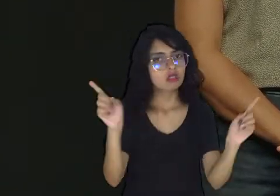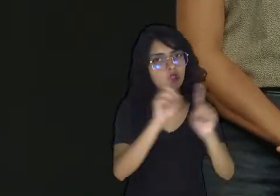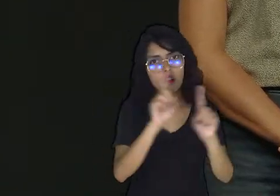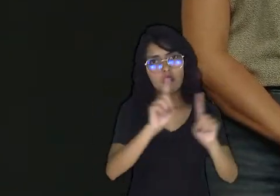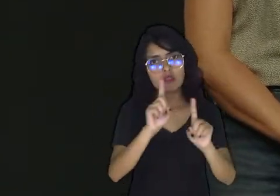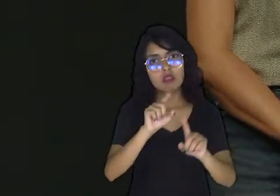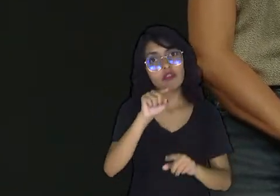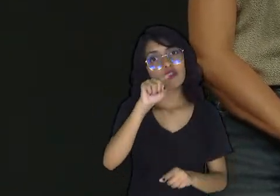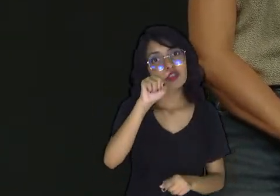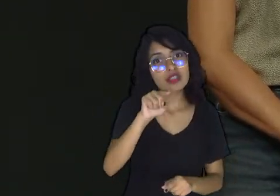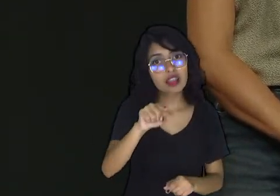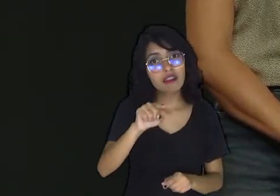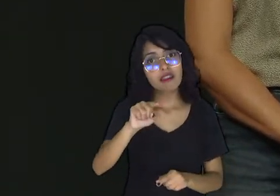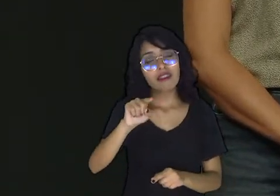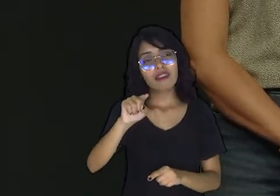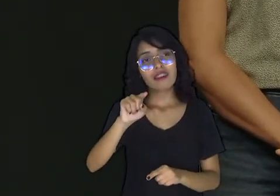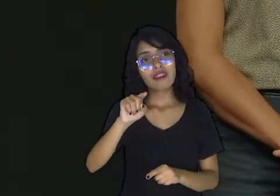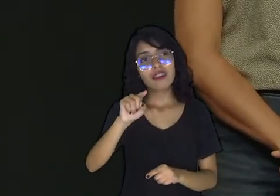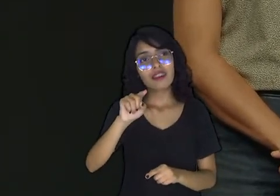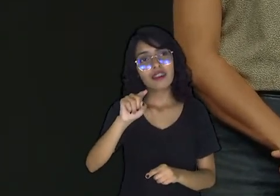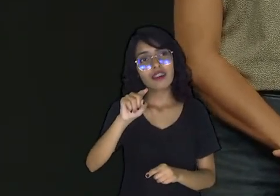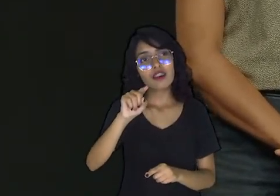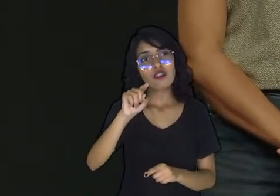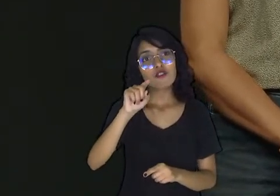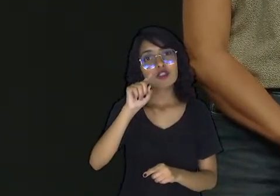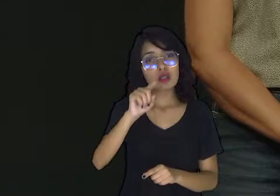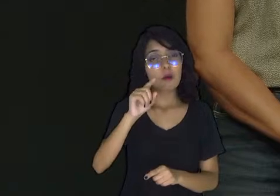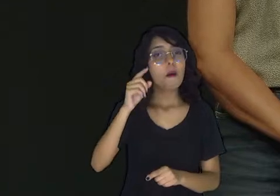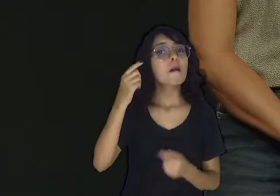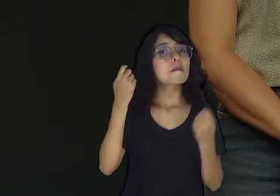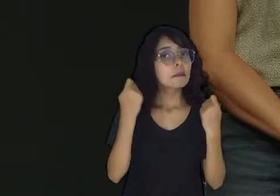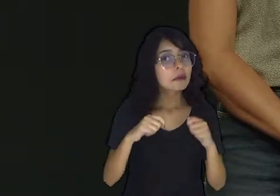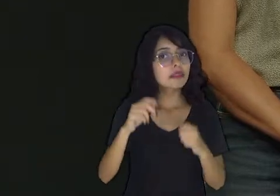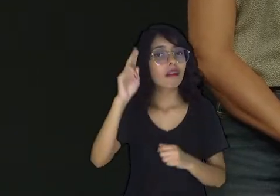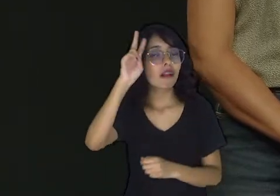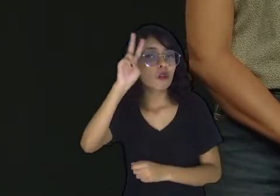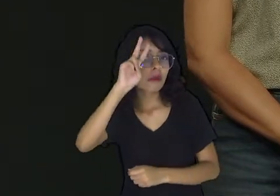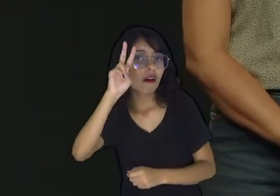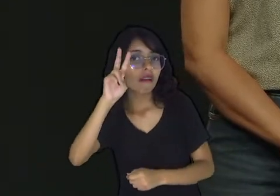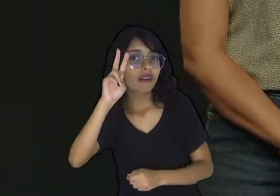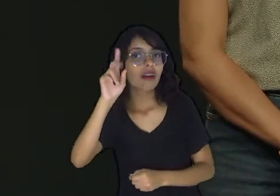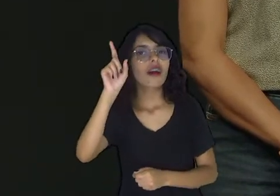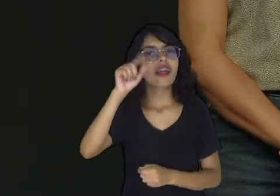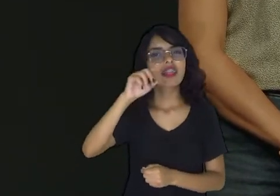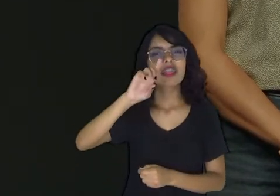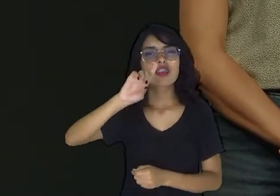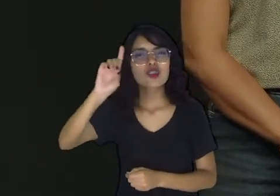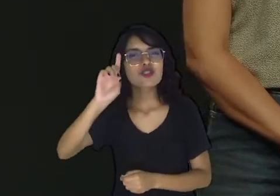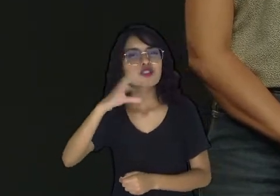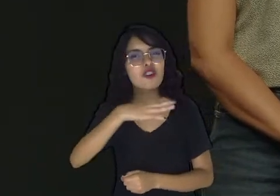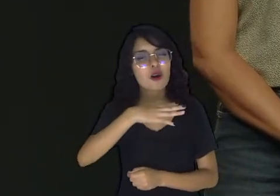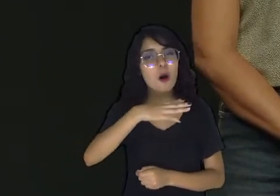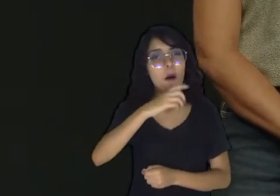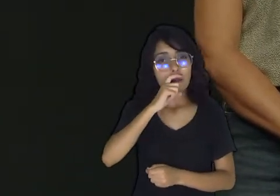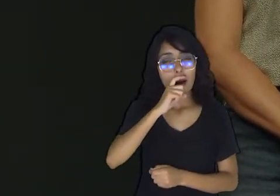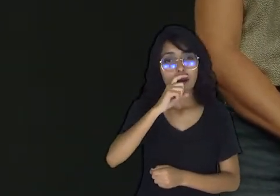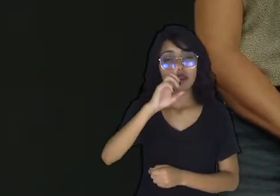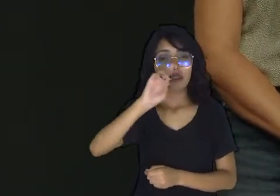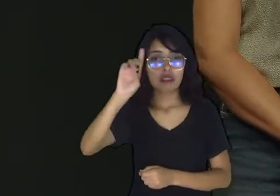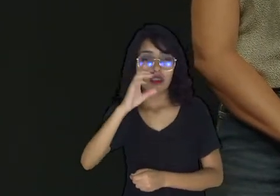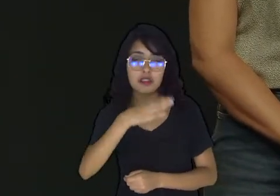esqueça que é um Deus Pai, que é um Deus Filho. E que é um Deus Espírito